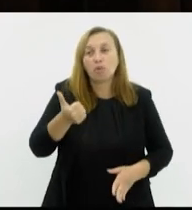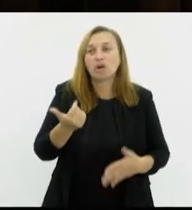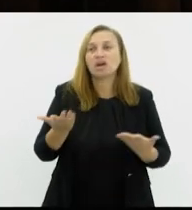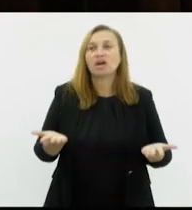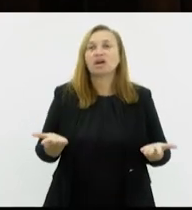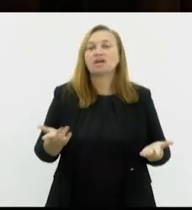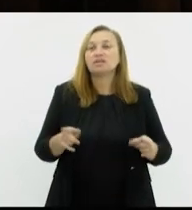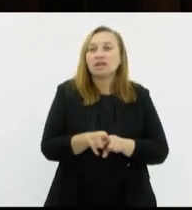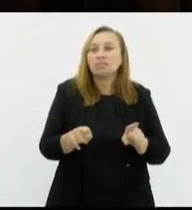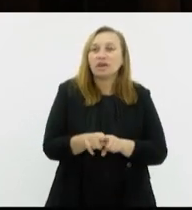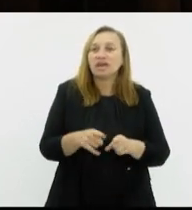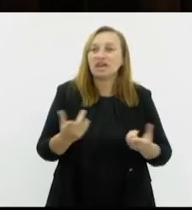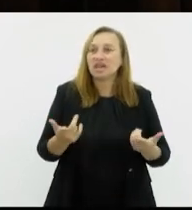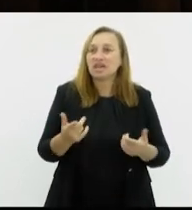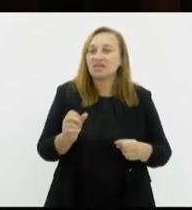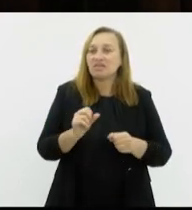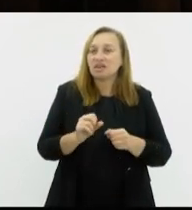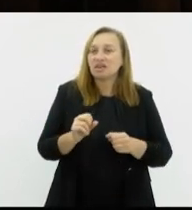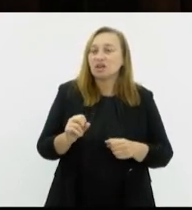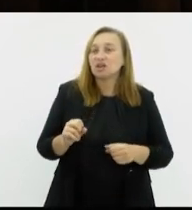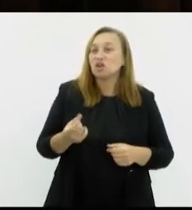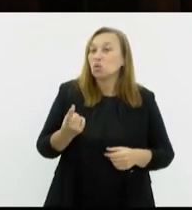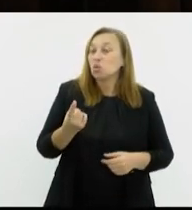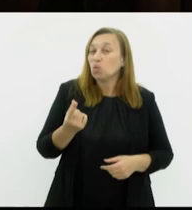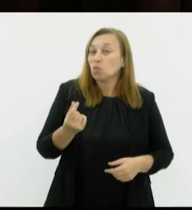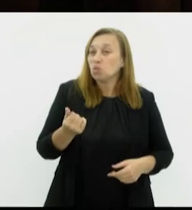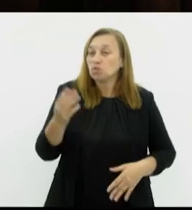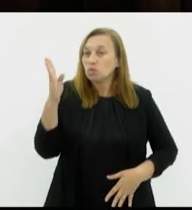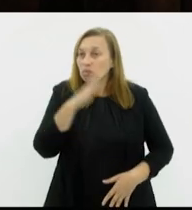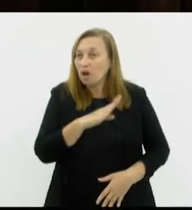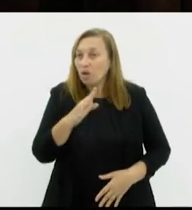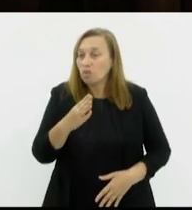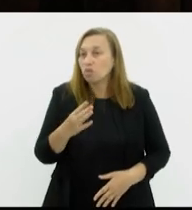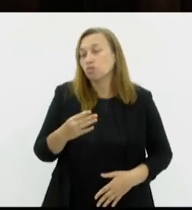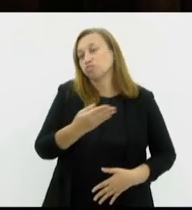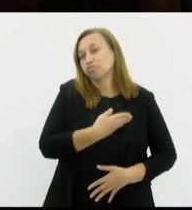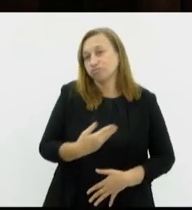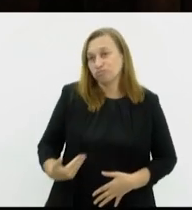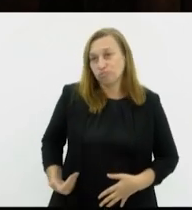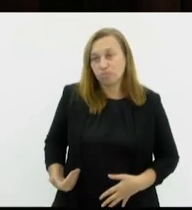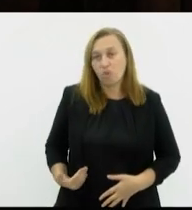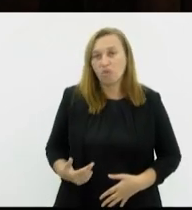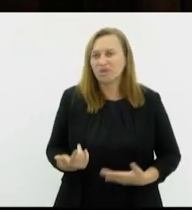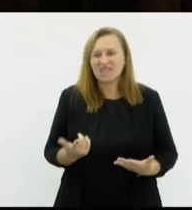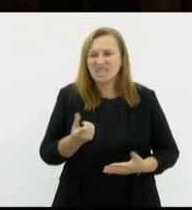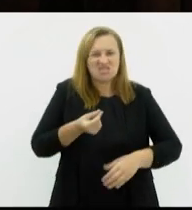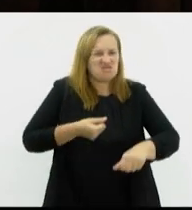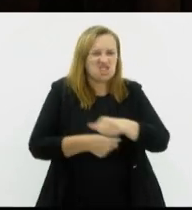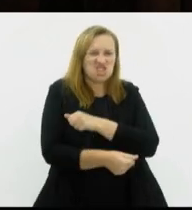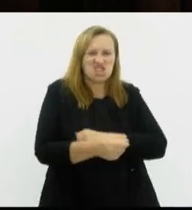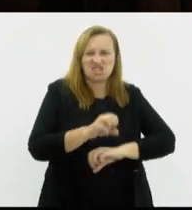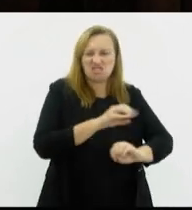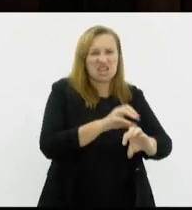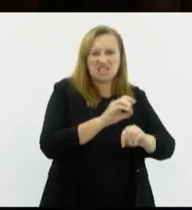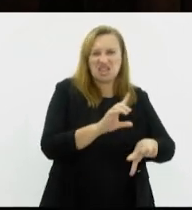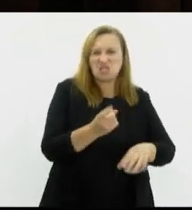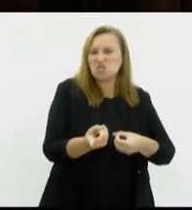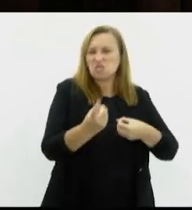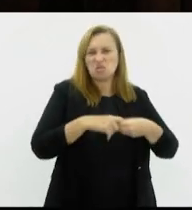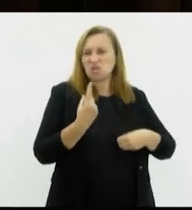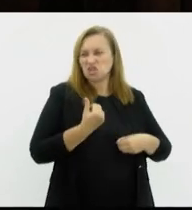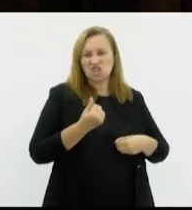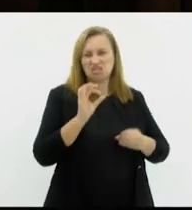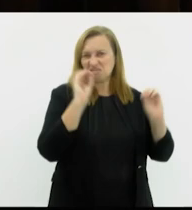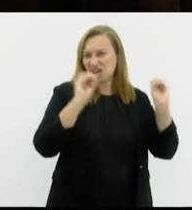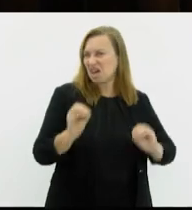também é engraçado, fazem mau uso do dinheiro público. Ah, não precisa investir em educação. Educação não dá dinheiro. Não precisa